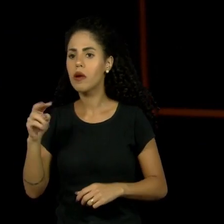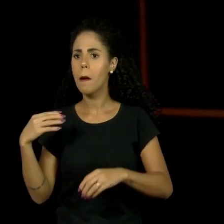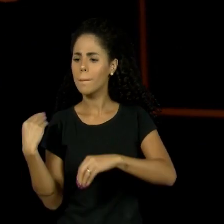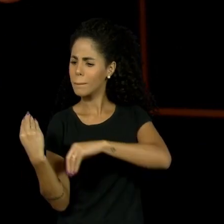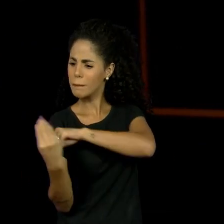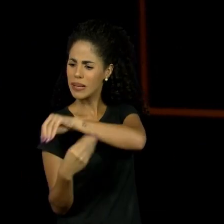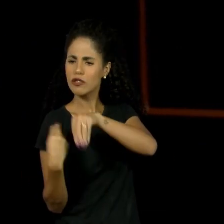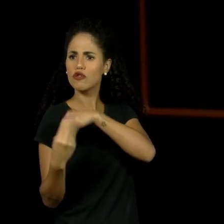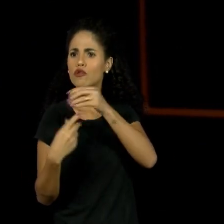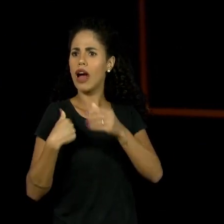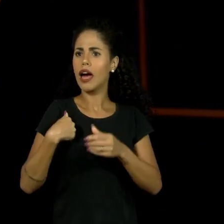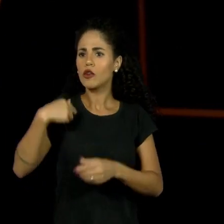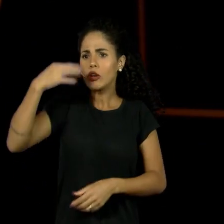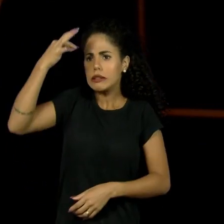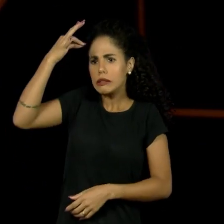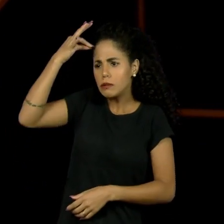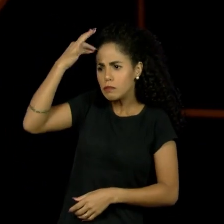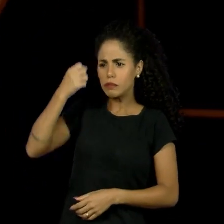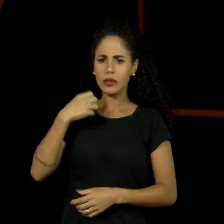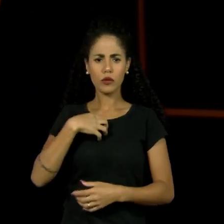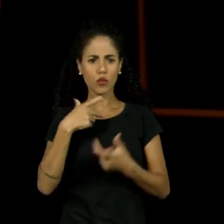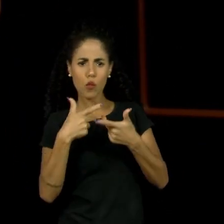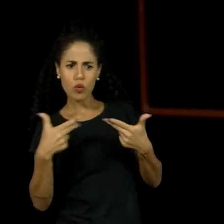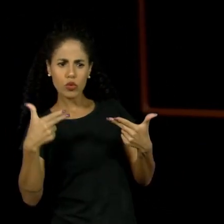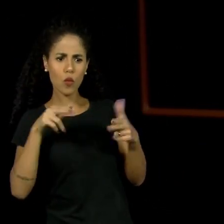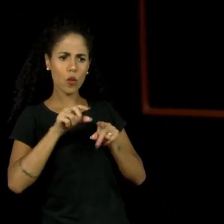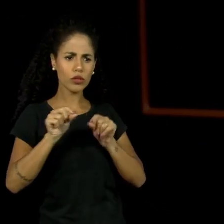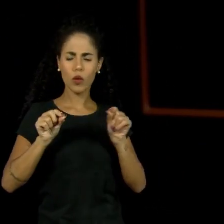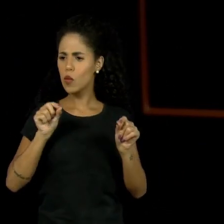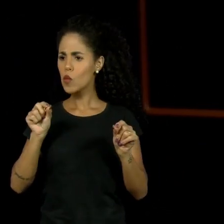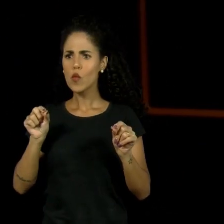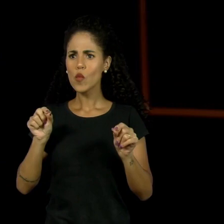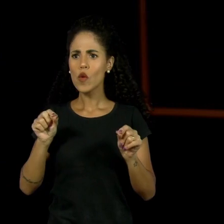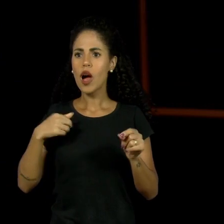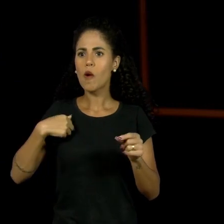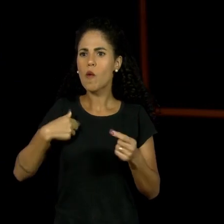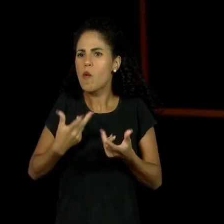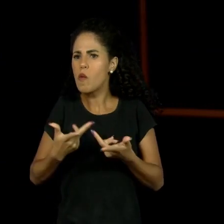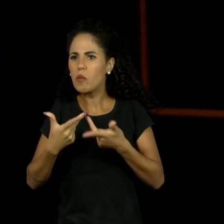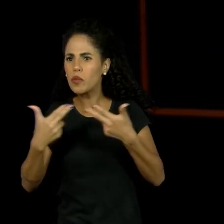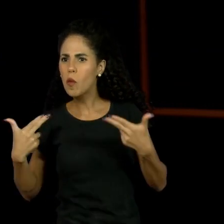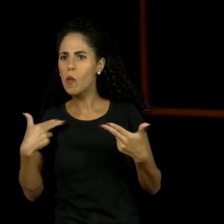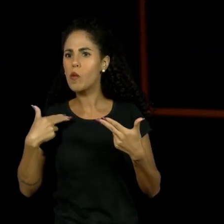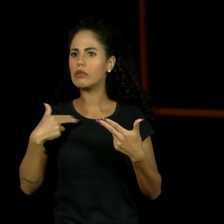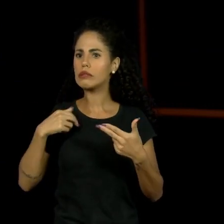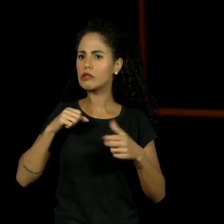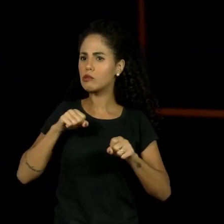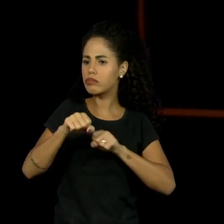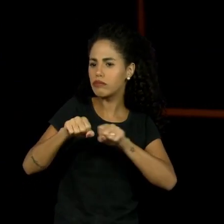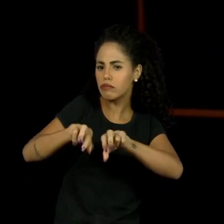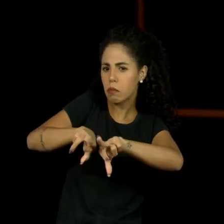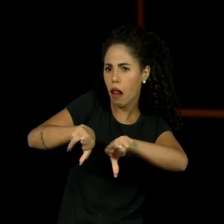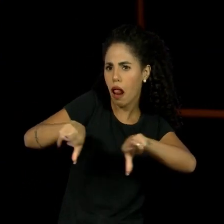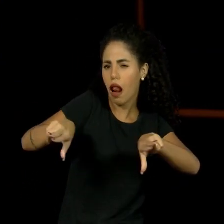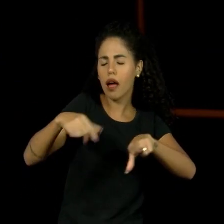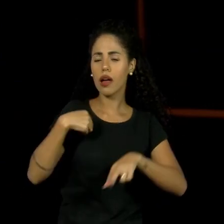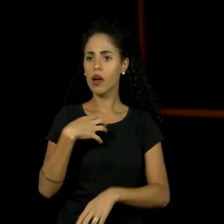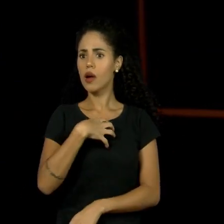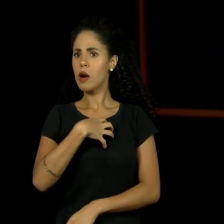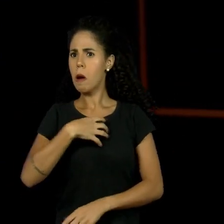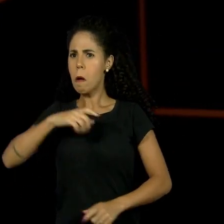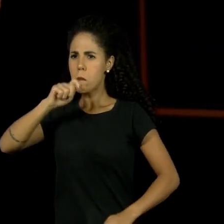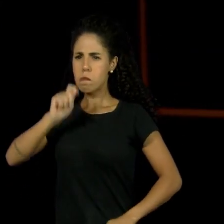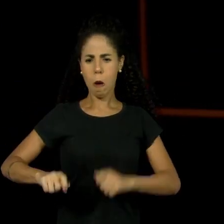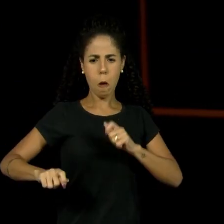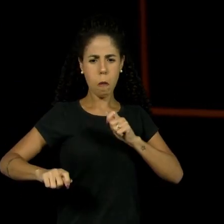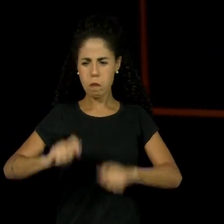mistura de espiritualidade com martial arts, com arte marcial, com uma energia daqueles